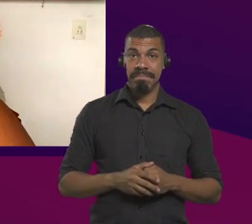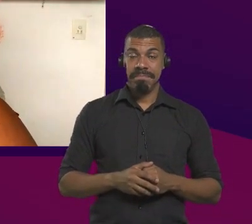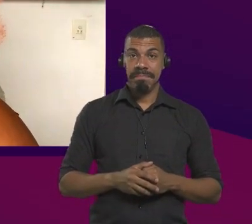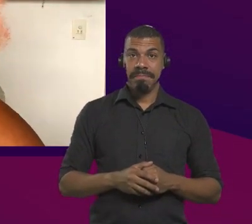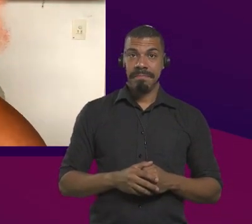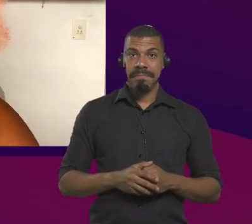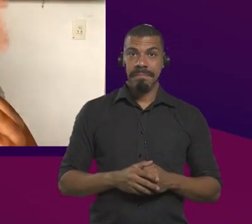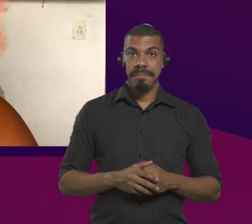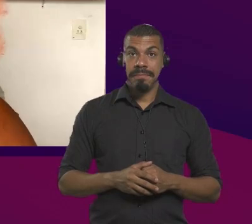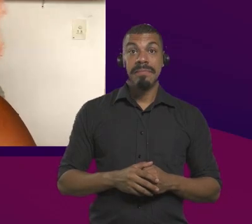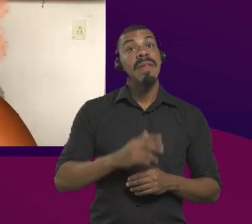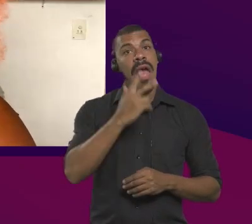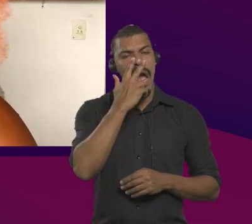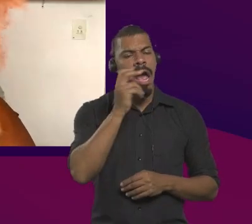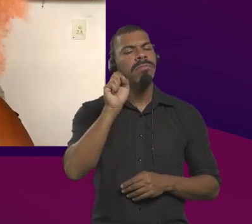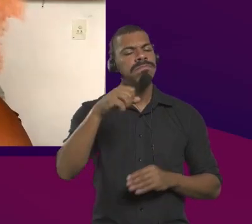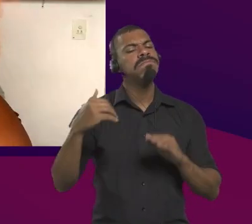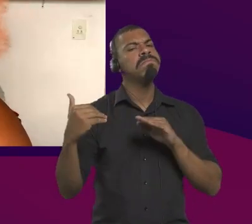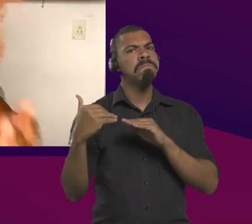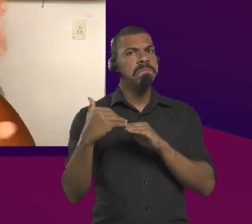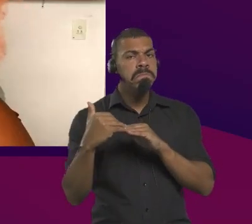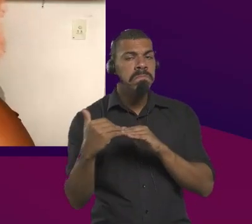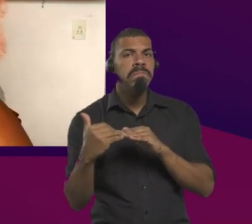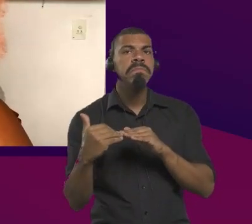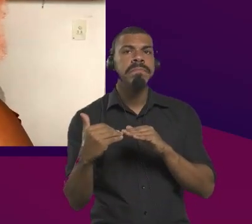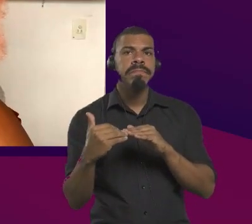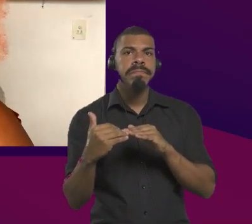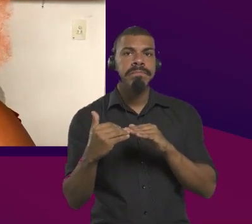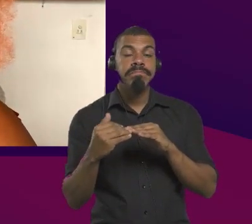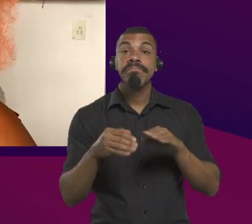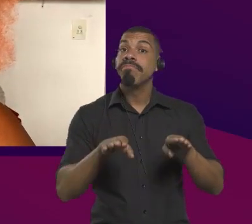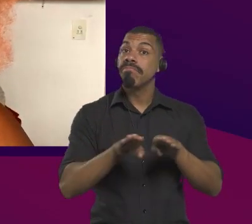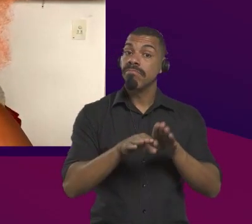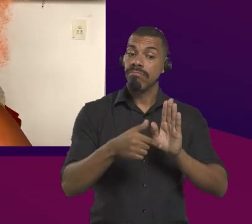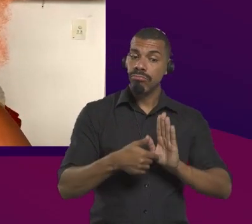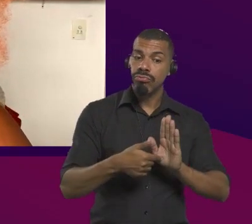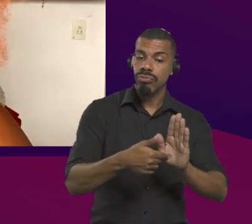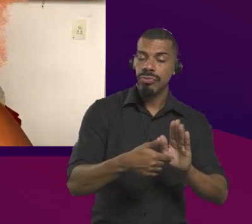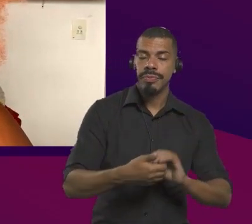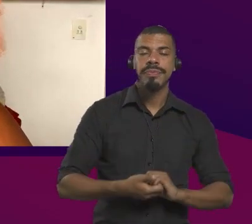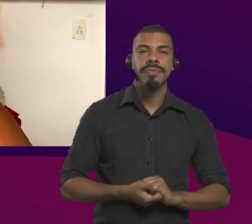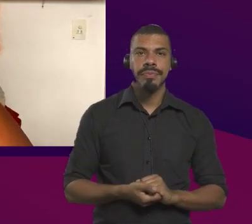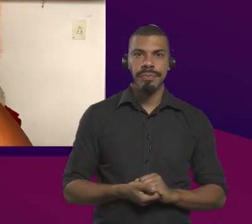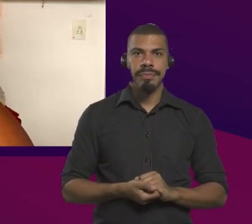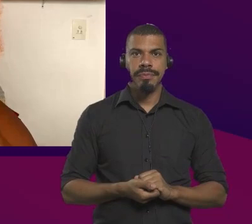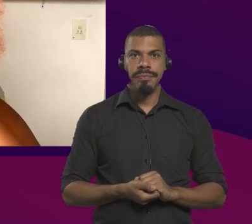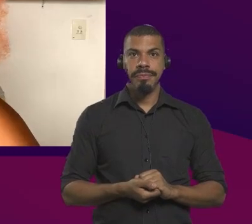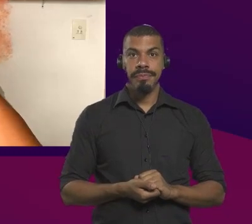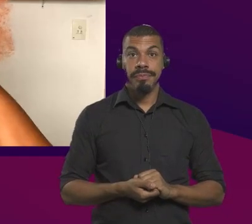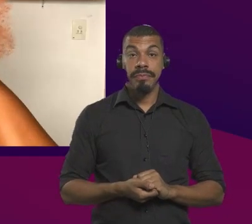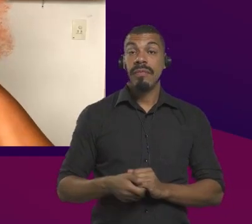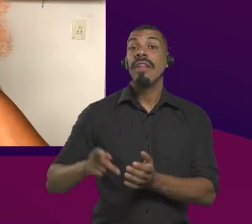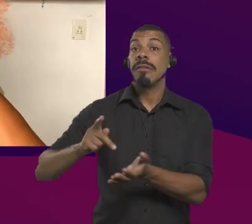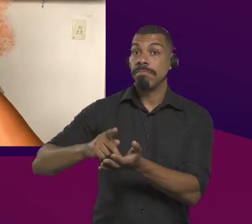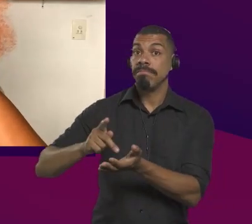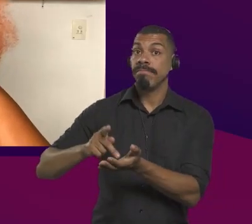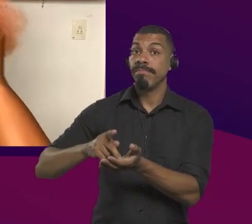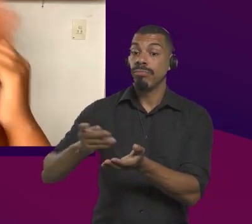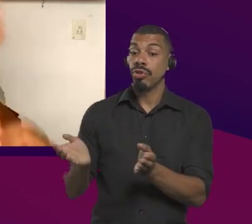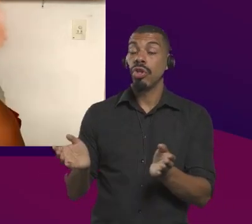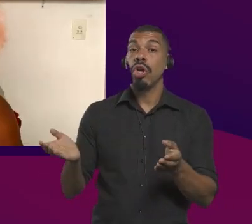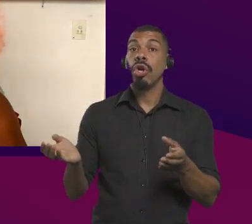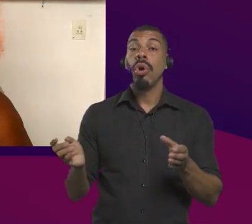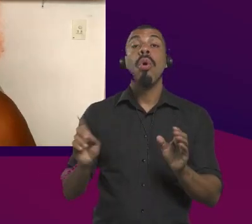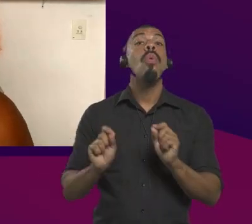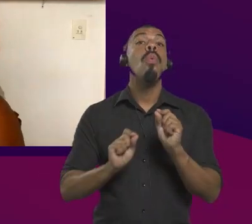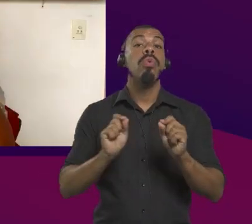Sabe? Então, eu acho que tem esse contraponto, né, com relação ao que vocês estão falando antes. Construir um movimento realmente inclusivo, né? Porque é por